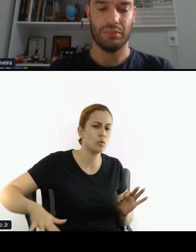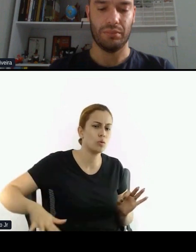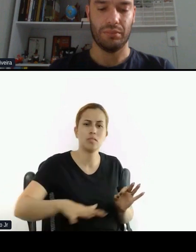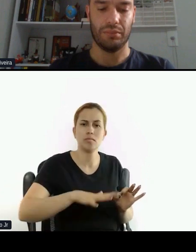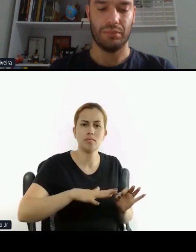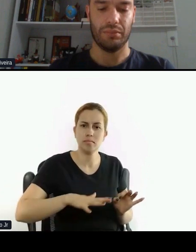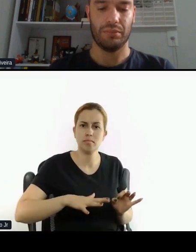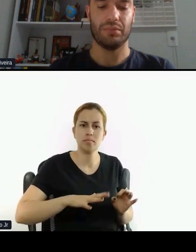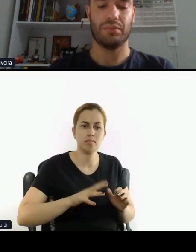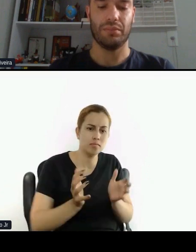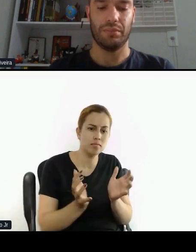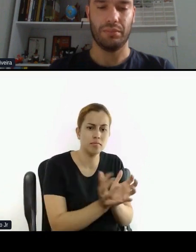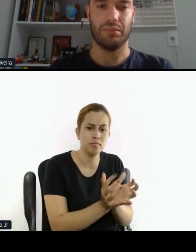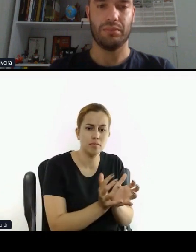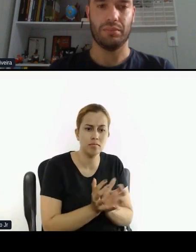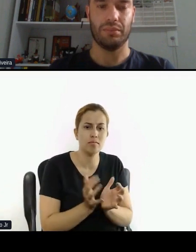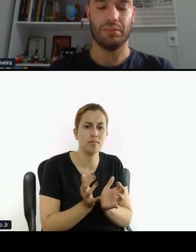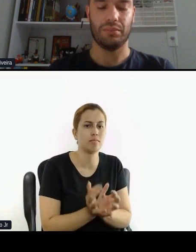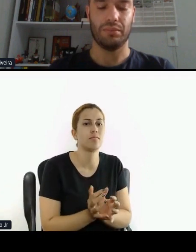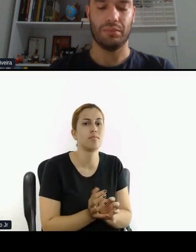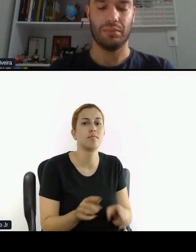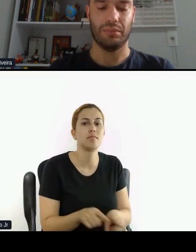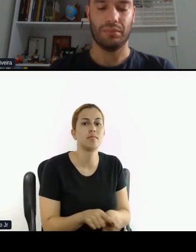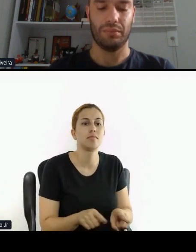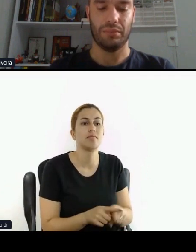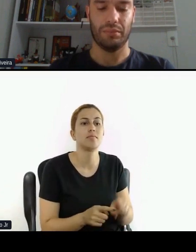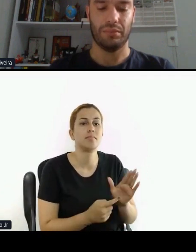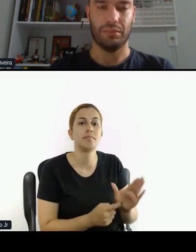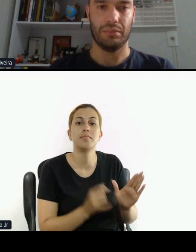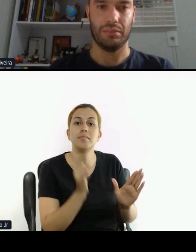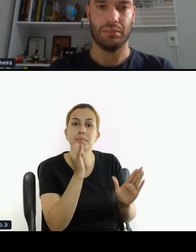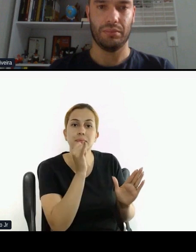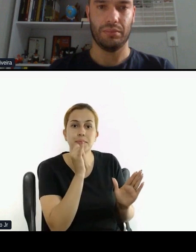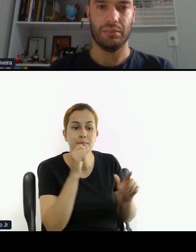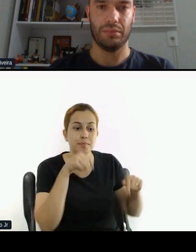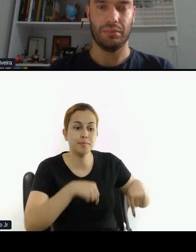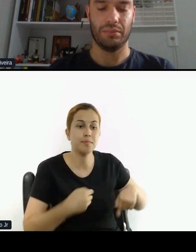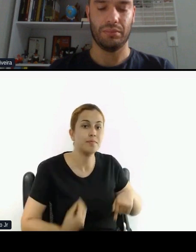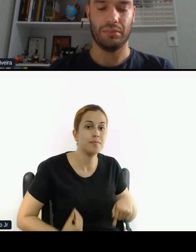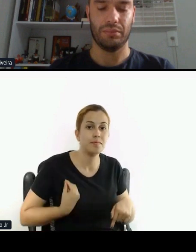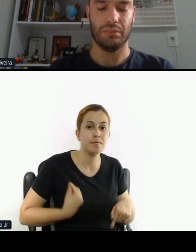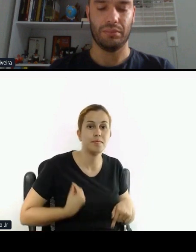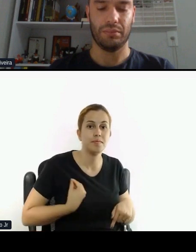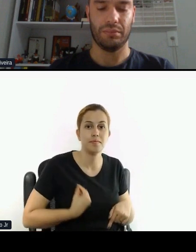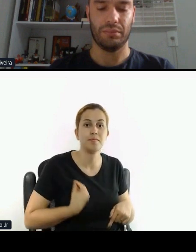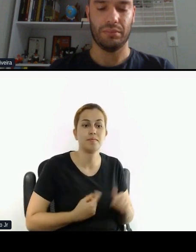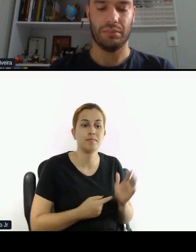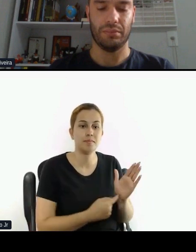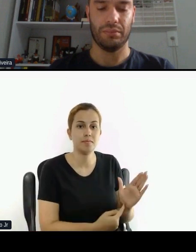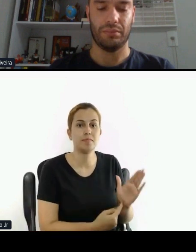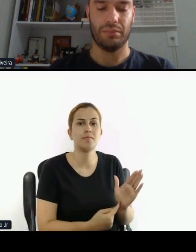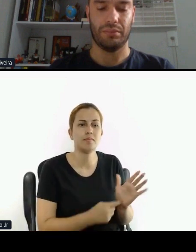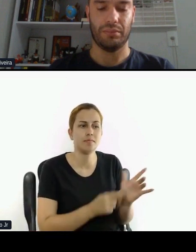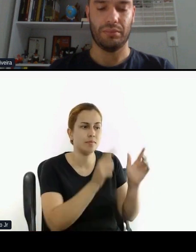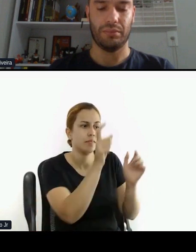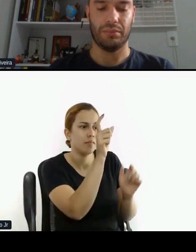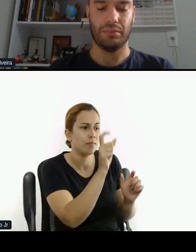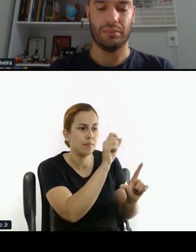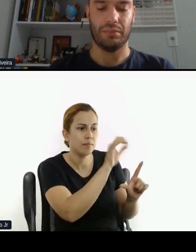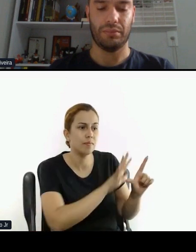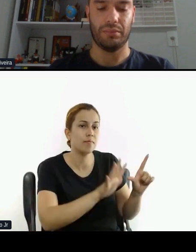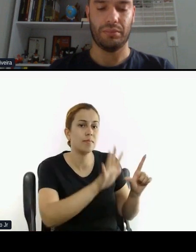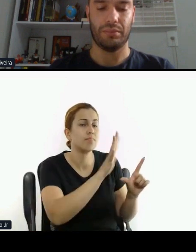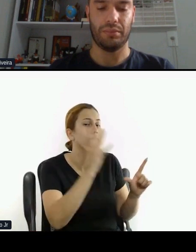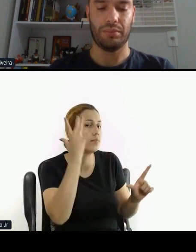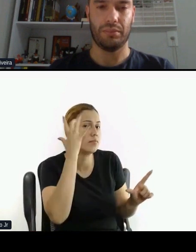nossa sociedade. Eu sempre trago também o exemplo. Pô, hoje eu estou aqui, estamos falando aqui, estamos tendo esse painel, só que amanhã eu não sei,